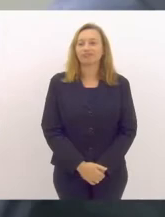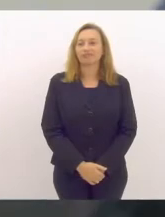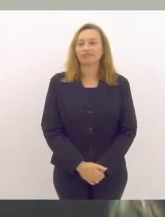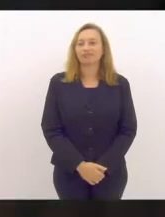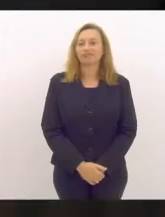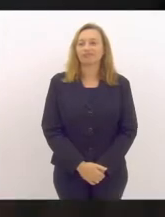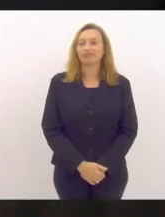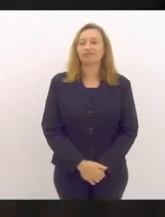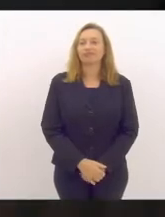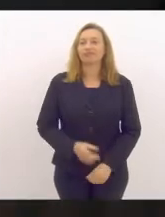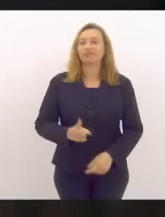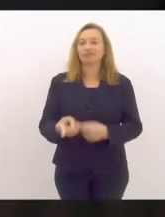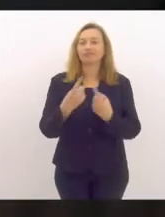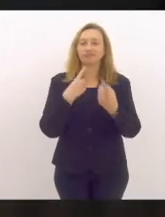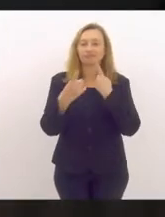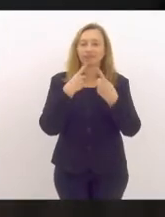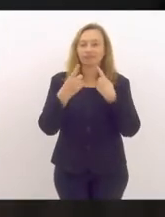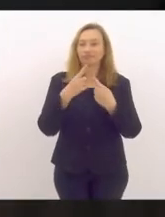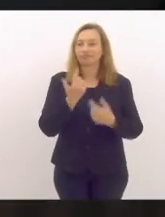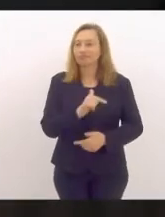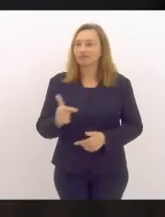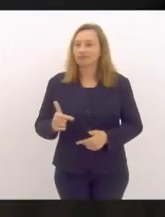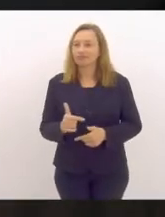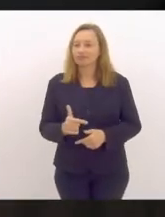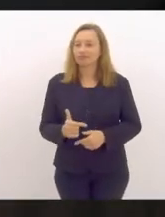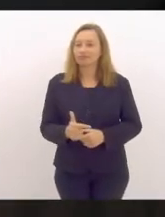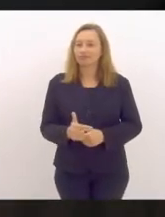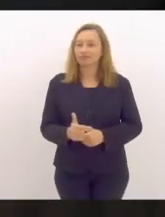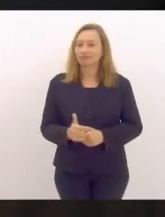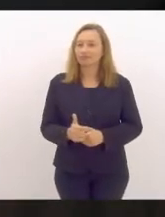Continua em discussão. Não havendo quem queira